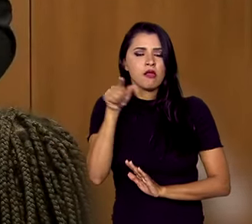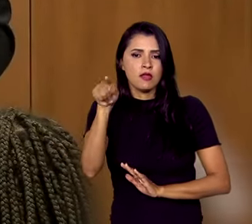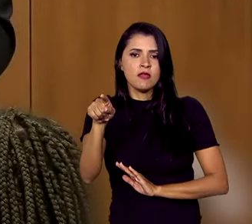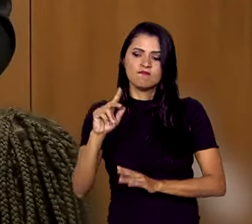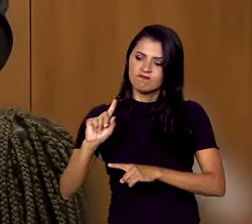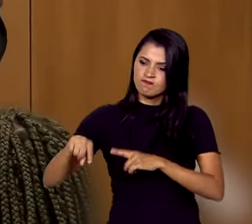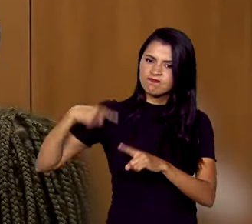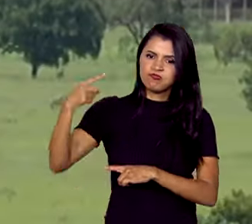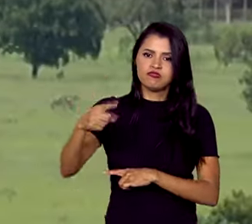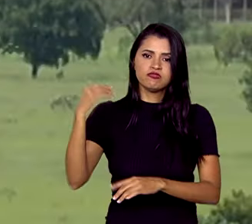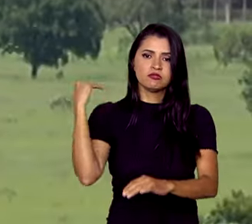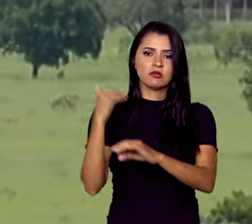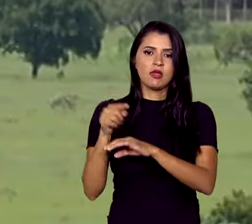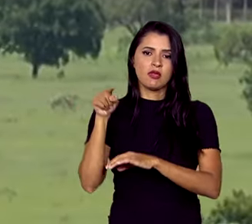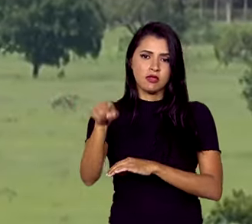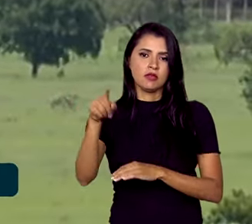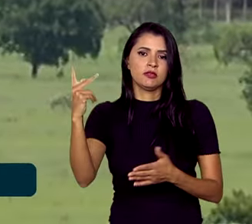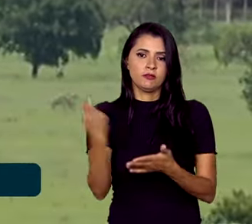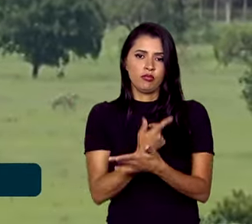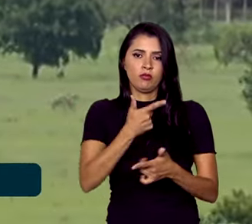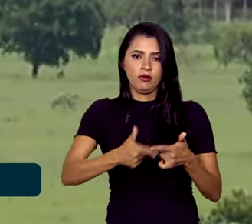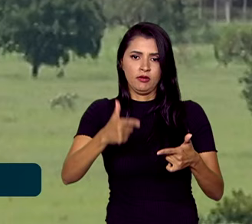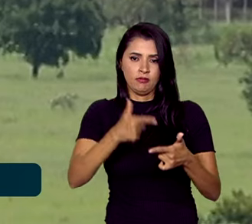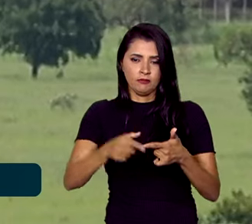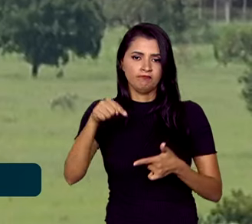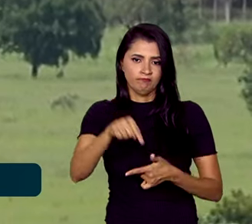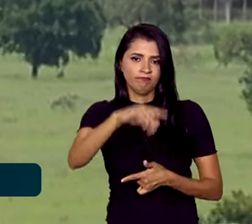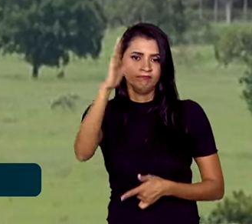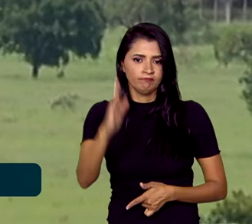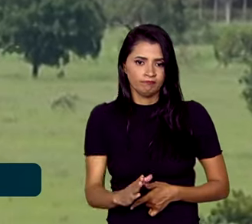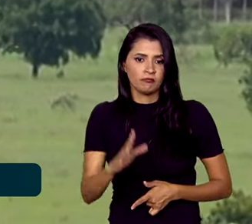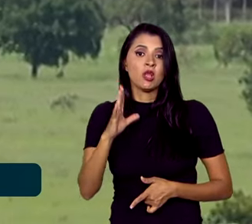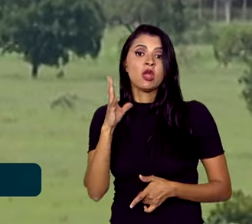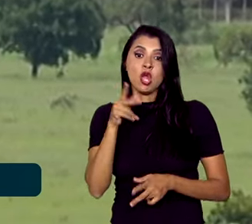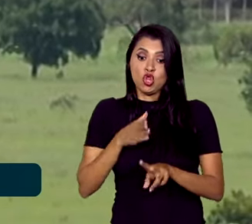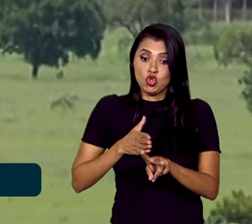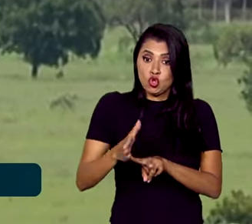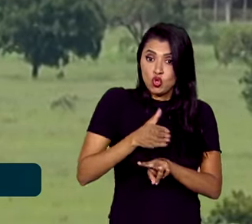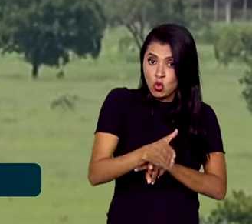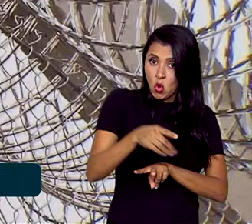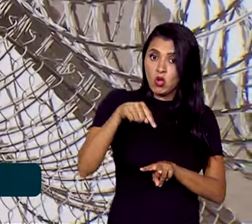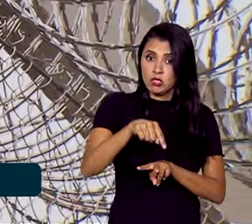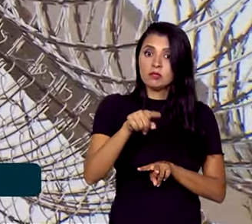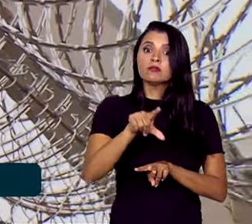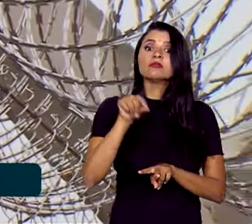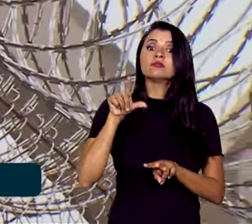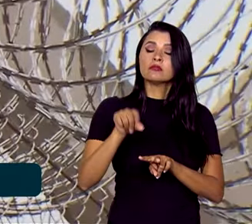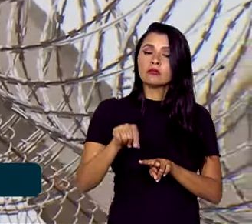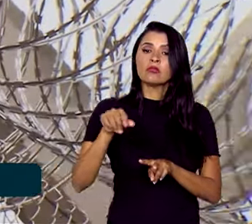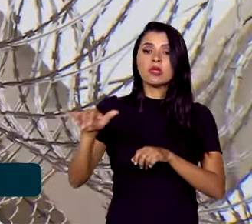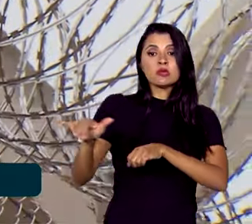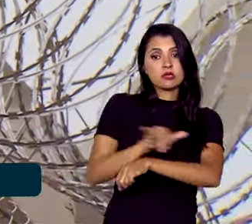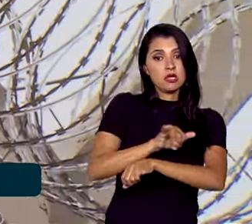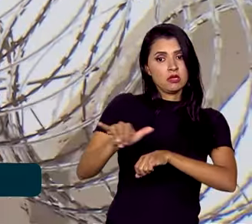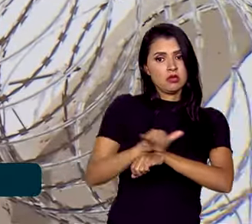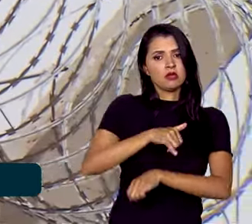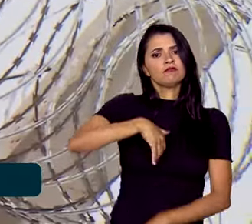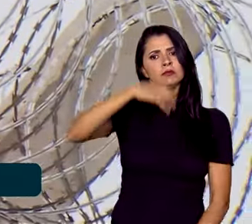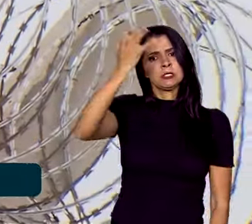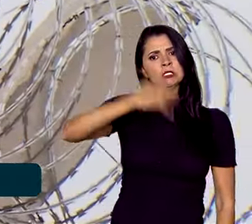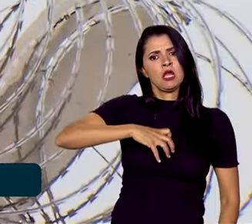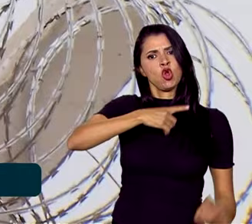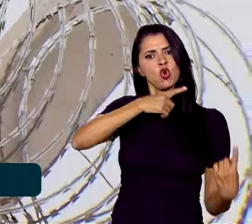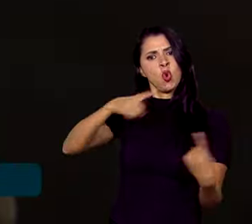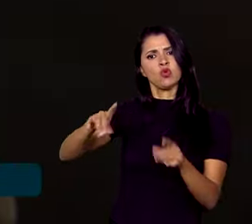fenômeno no nosso país nós delineamos dois eixos principais de uma estratégia séria de combate